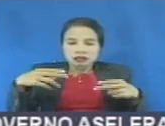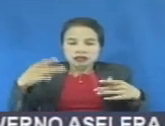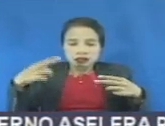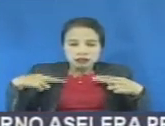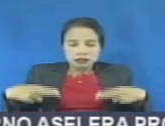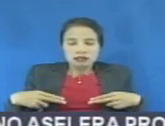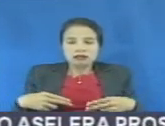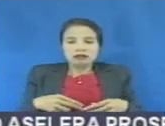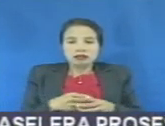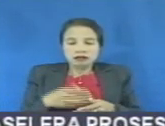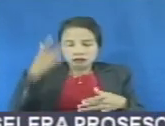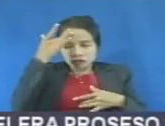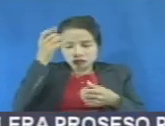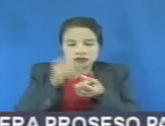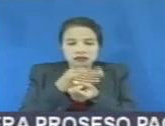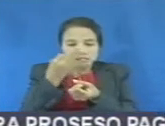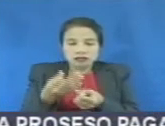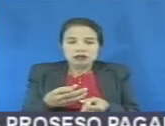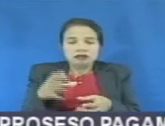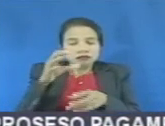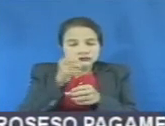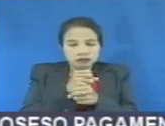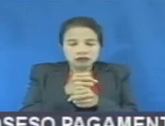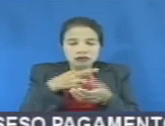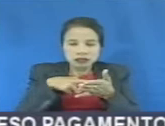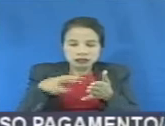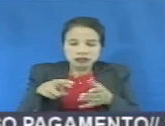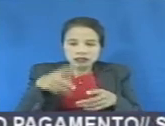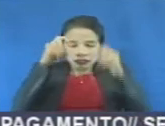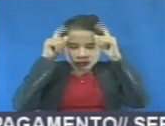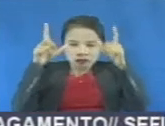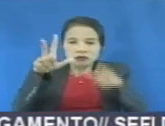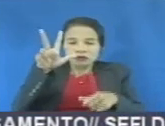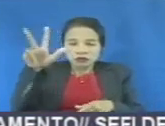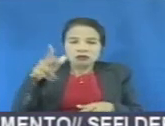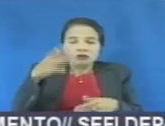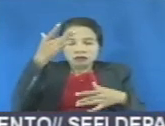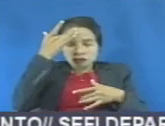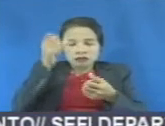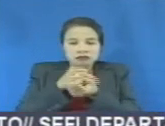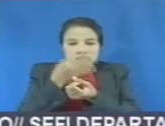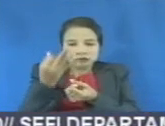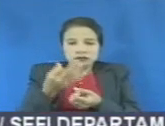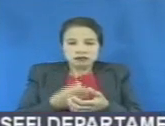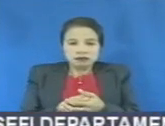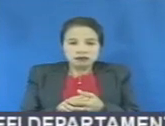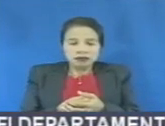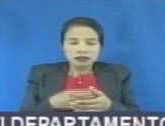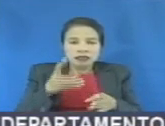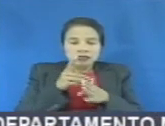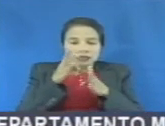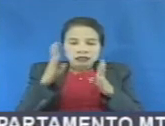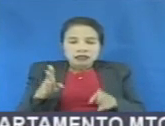Comissão Executiva COVID-19 Recensia relata. Timor-Leste na entolo positivo COVID-19 Recensia.